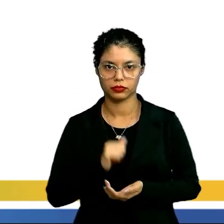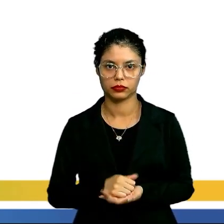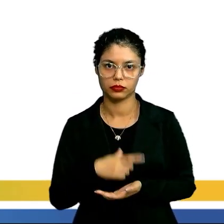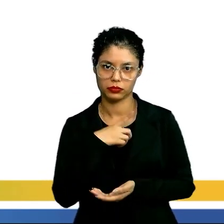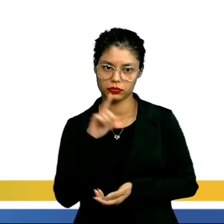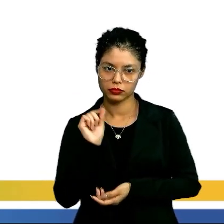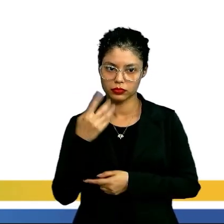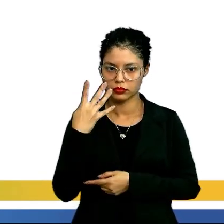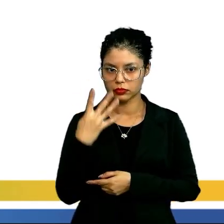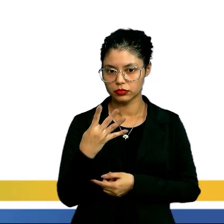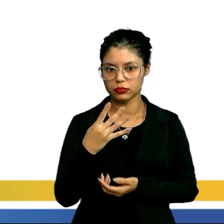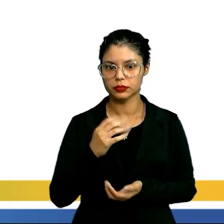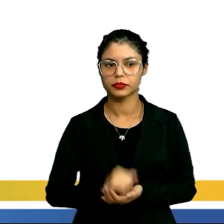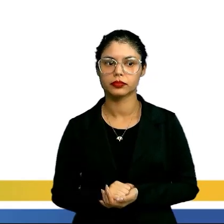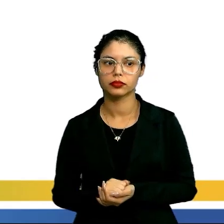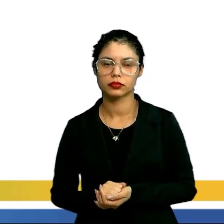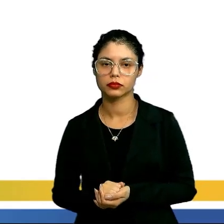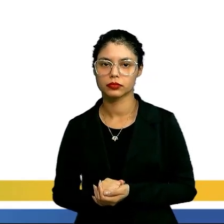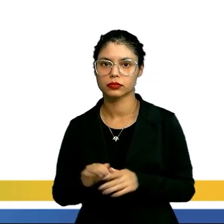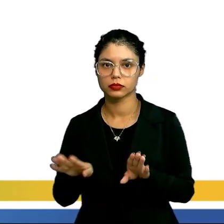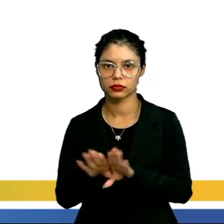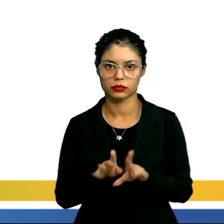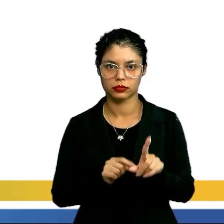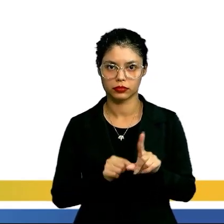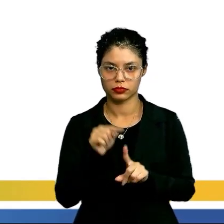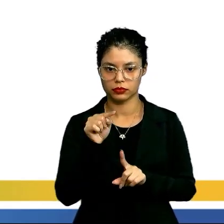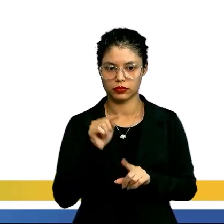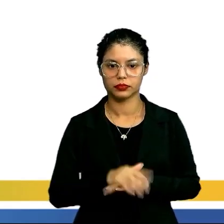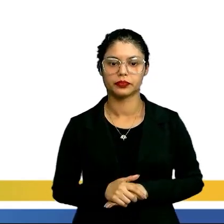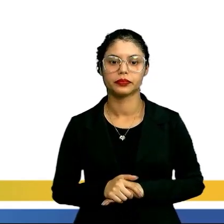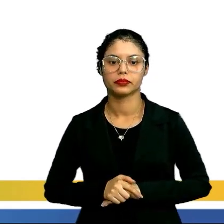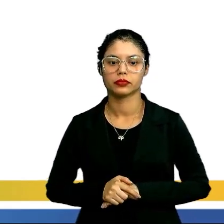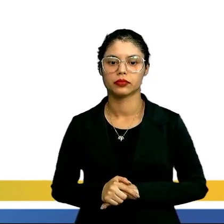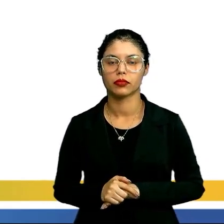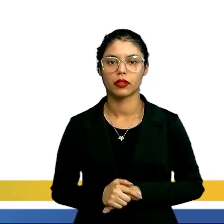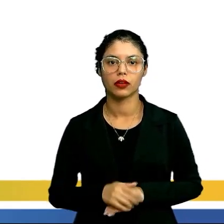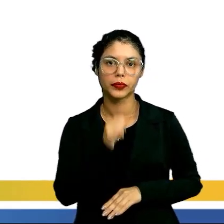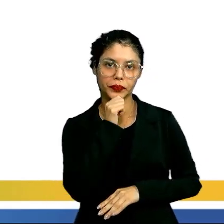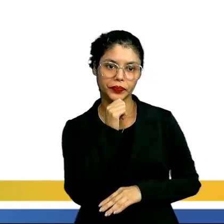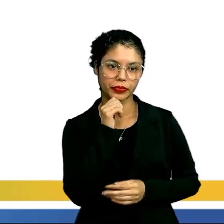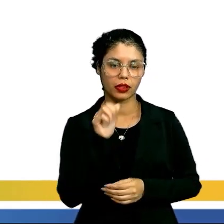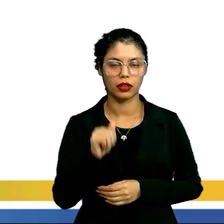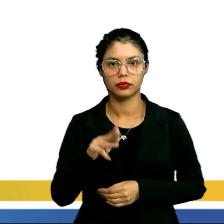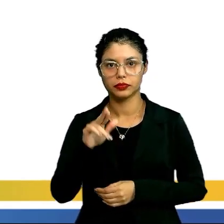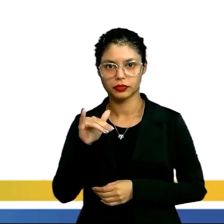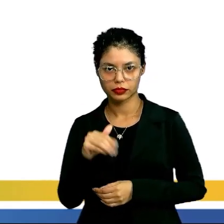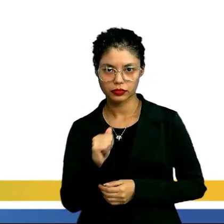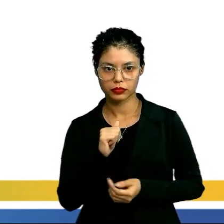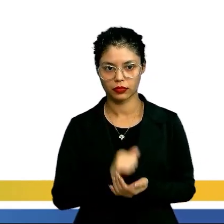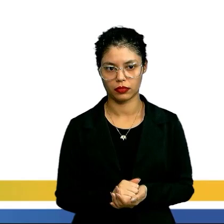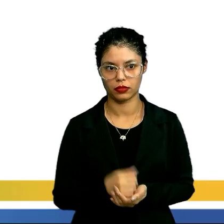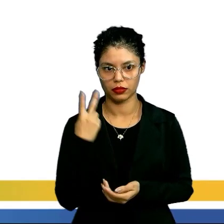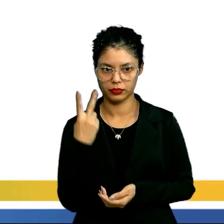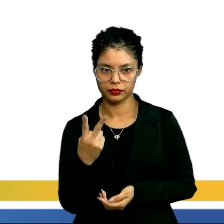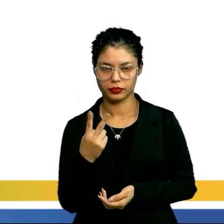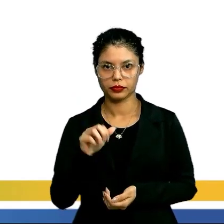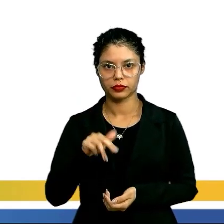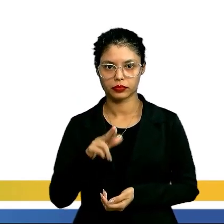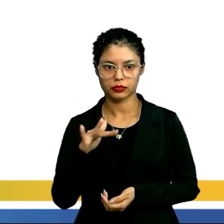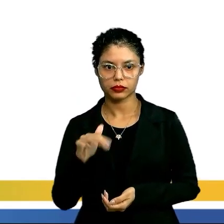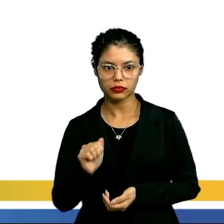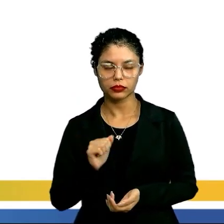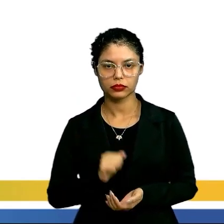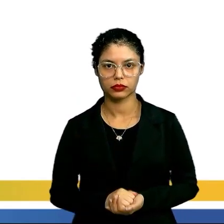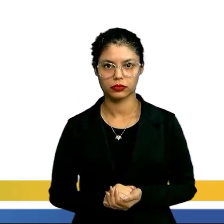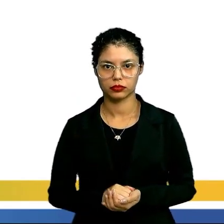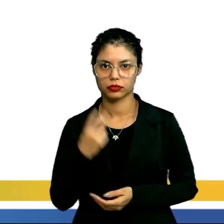ali 4 mols, que é equivalente a 4 volumes. Já na formação da amônia, eu tenho apenas 2 mols de amônia, que é o equivalente